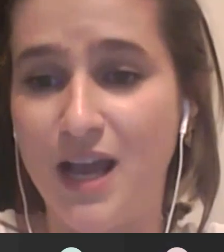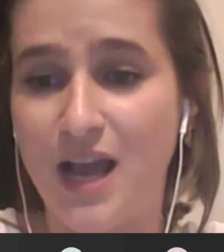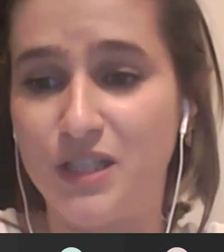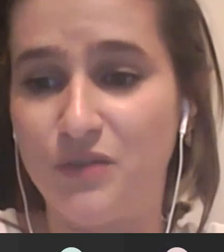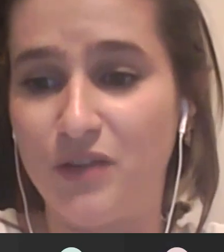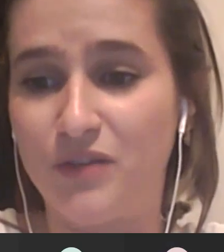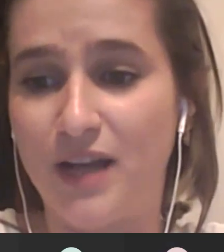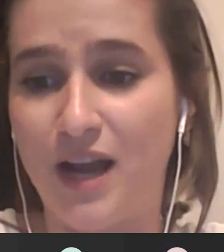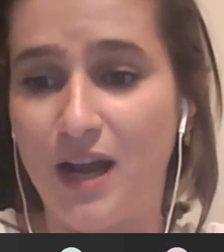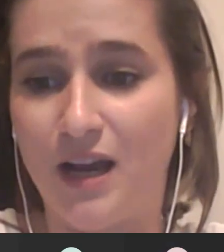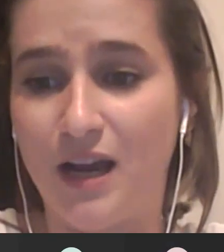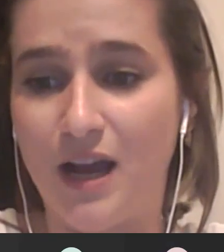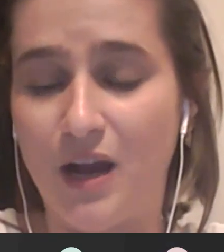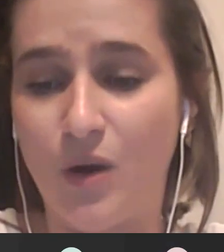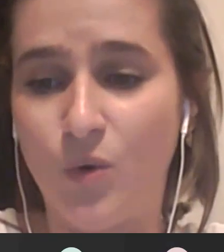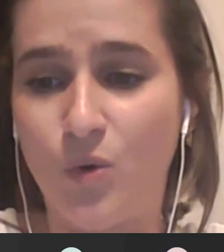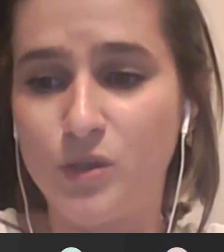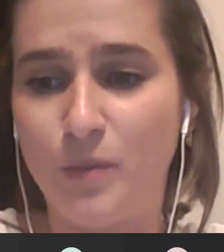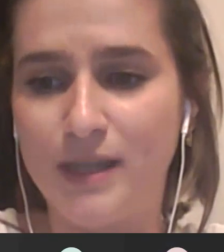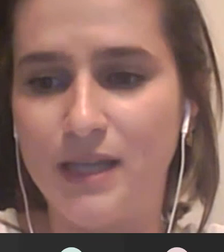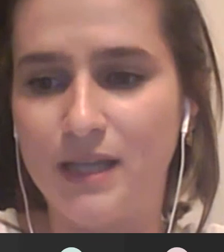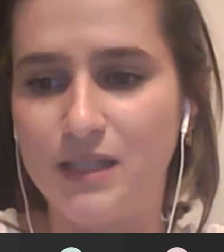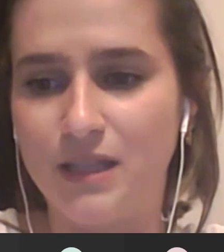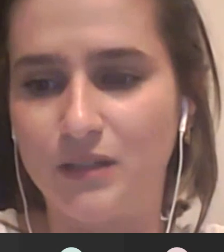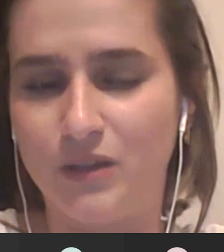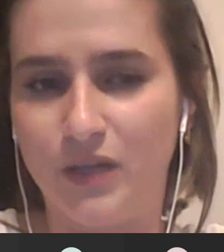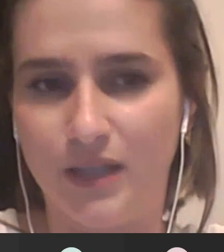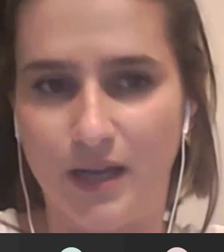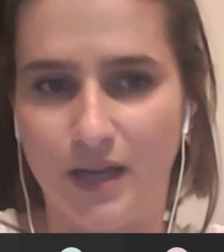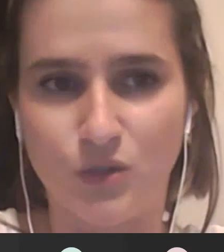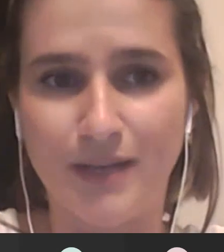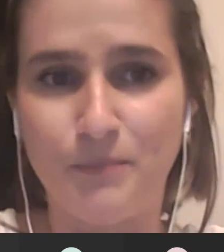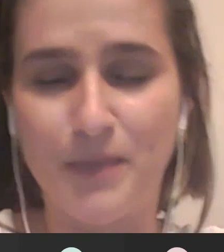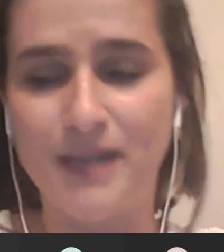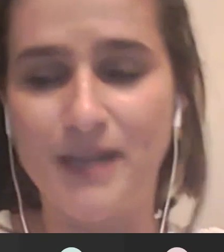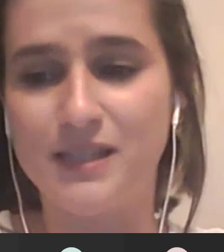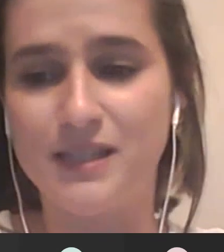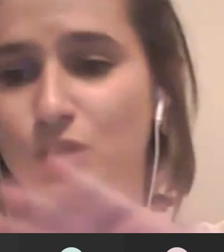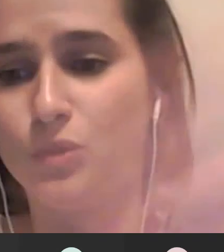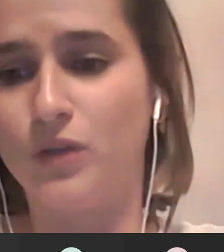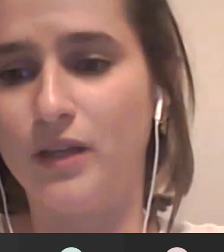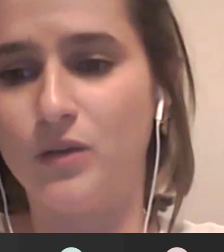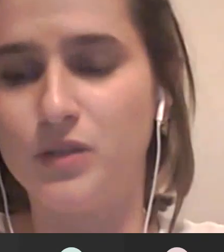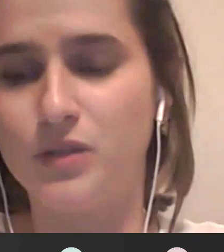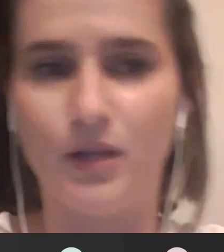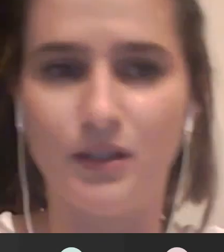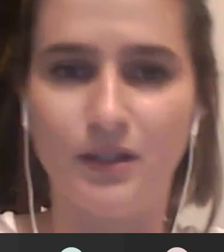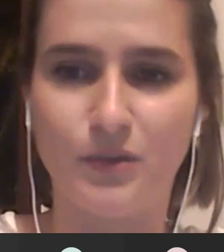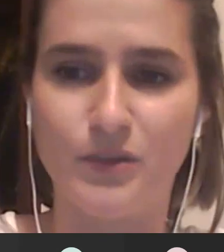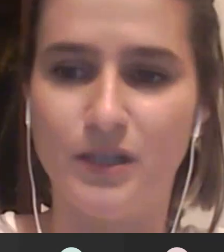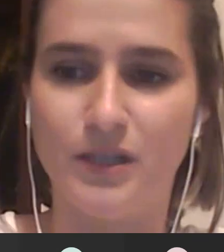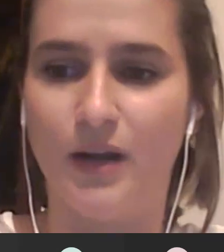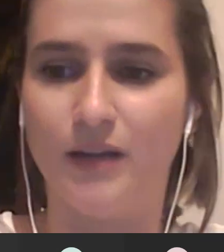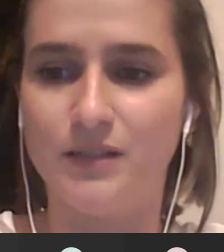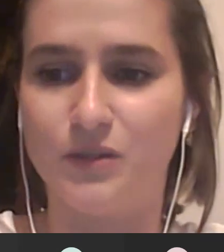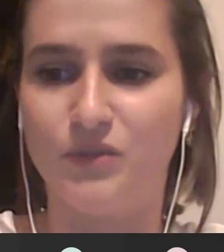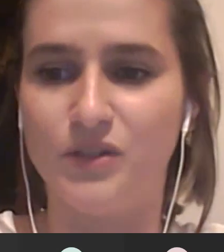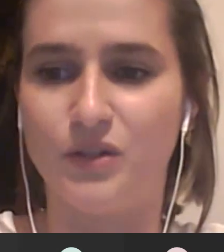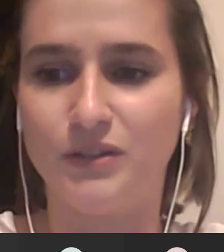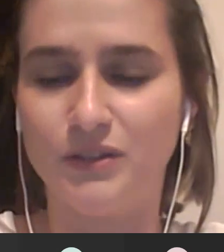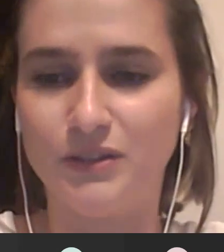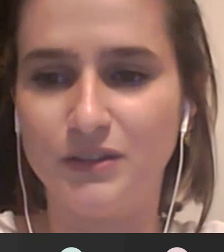ver que a gente vai virar o curso mais requisitado da unidade. Tu vai aparecer gente de tudo quanto é curso na porta da cozinha para